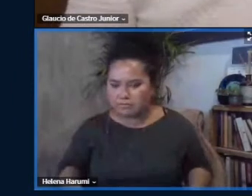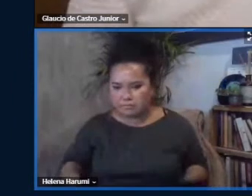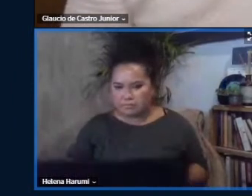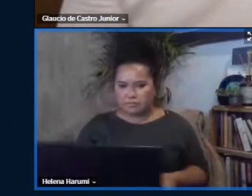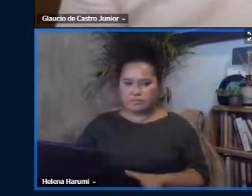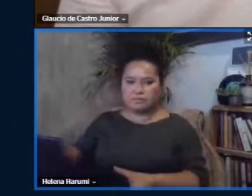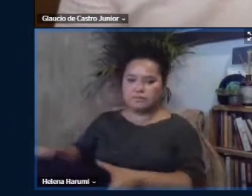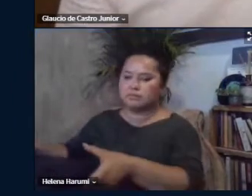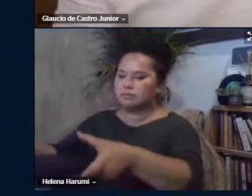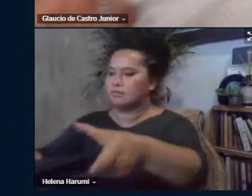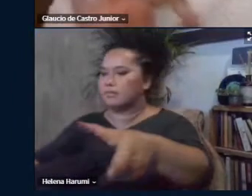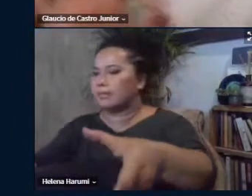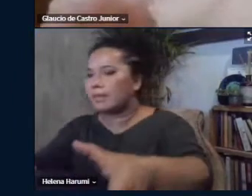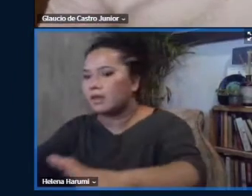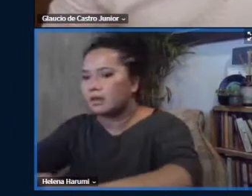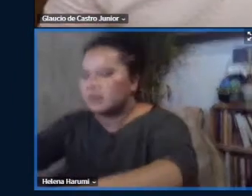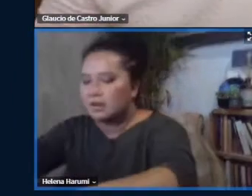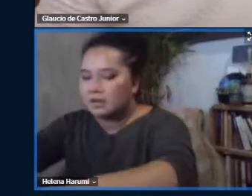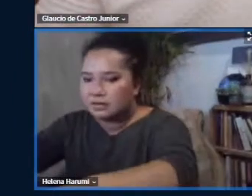um pouquinho.